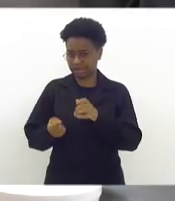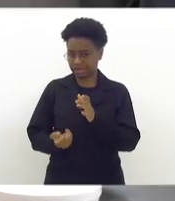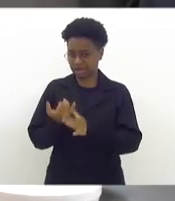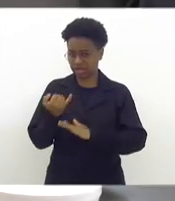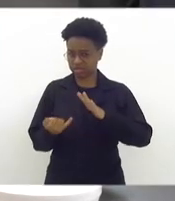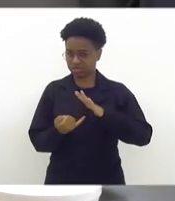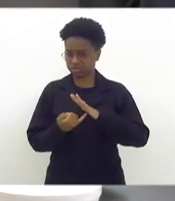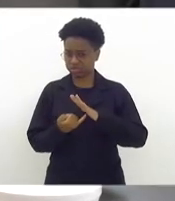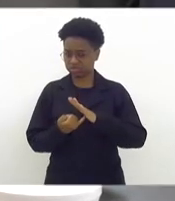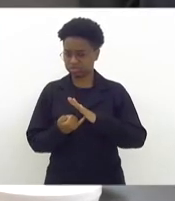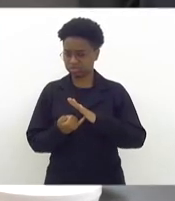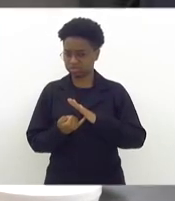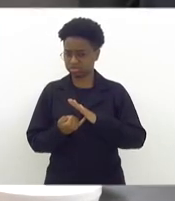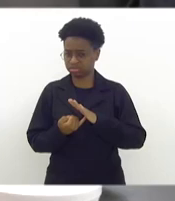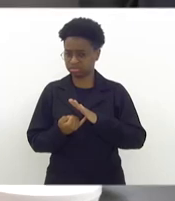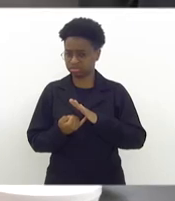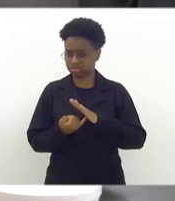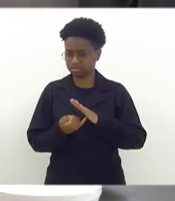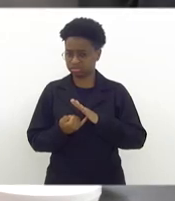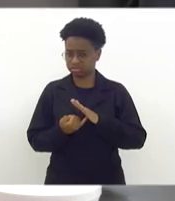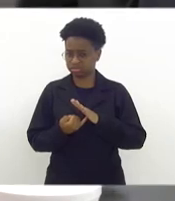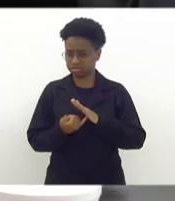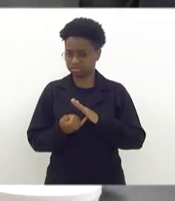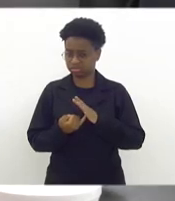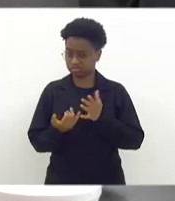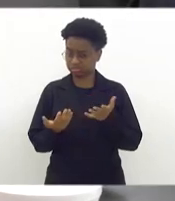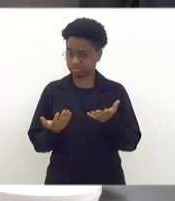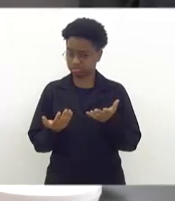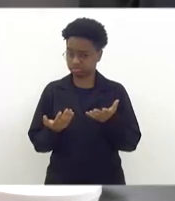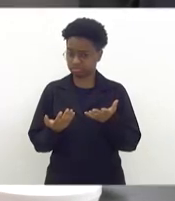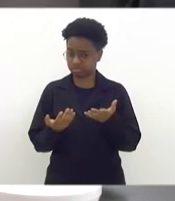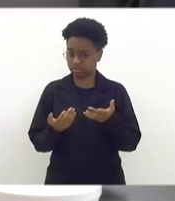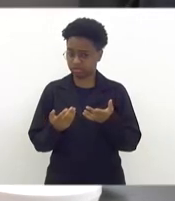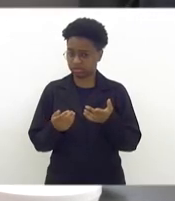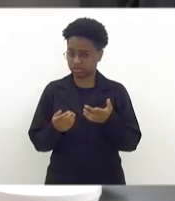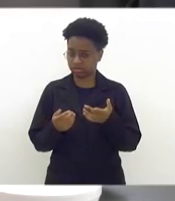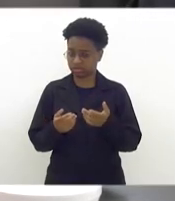instituto para fazer exatamente